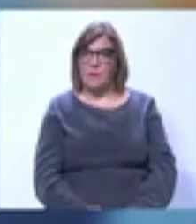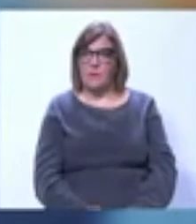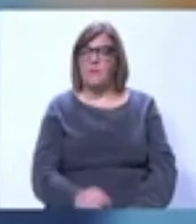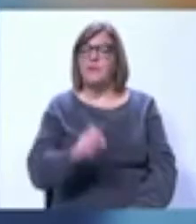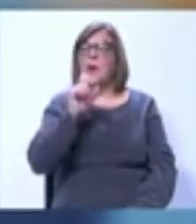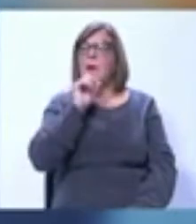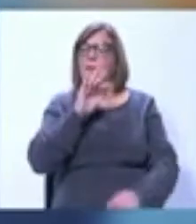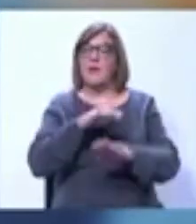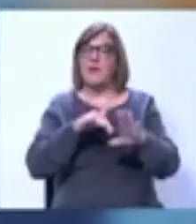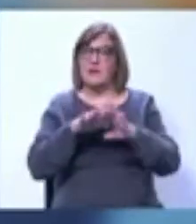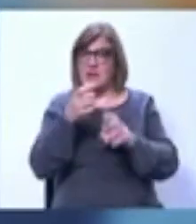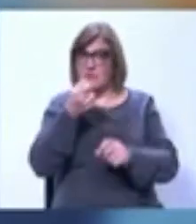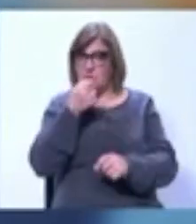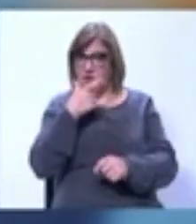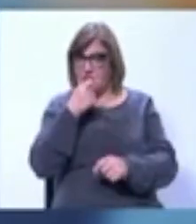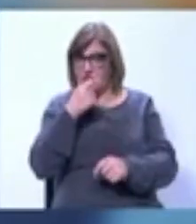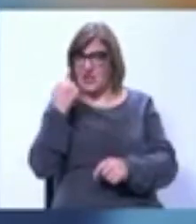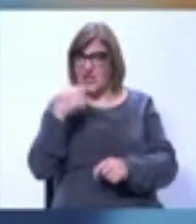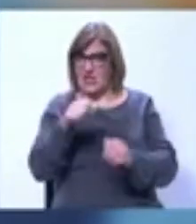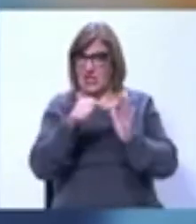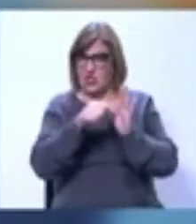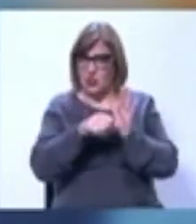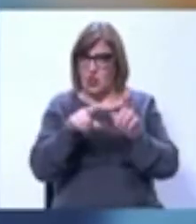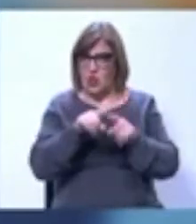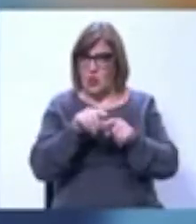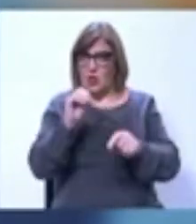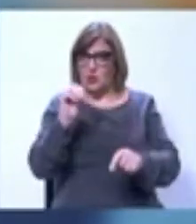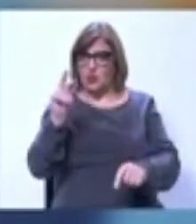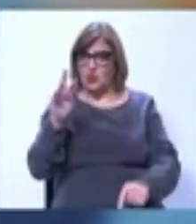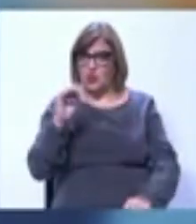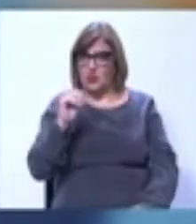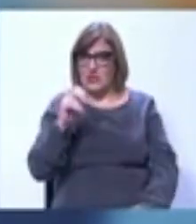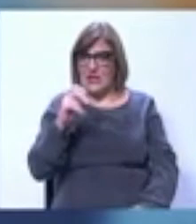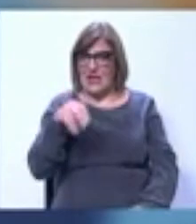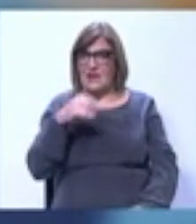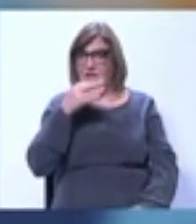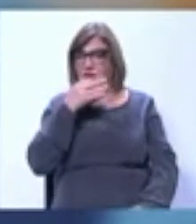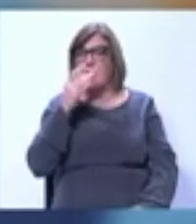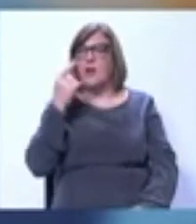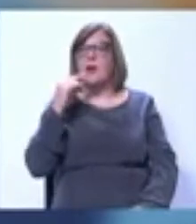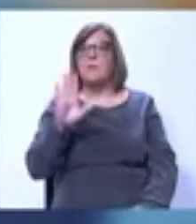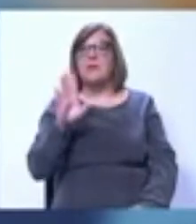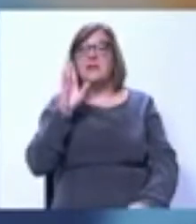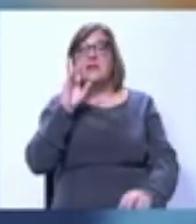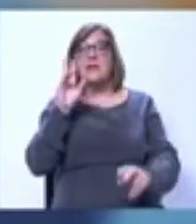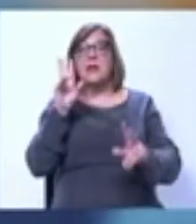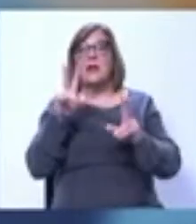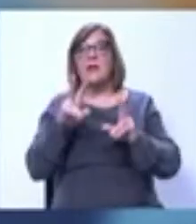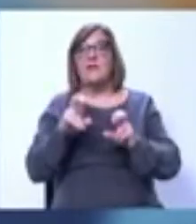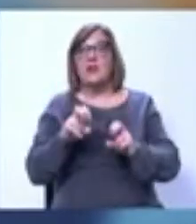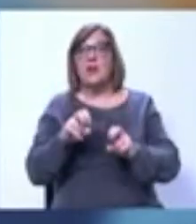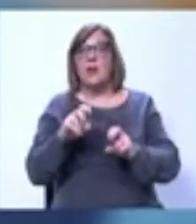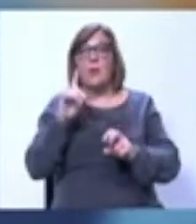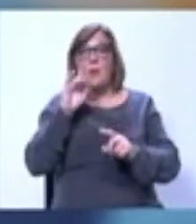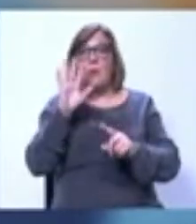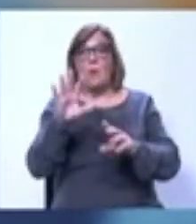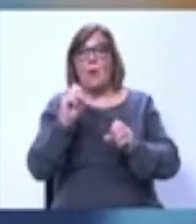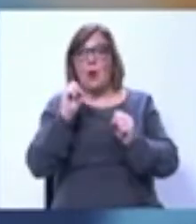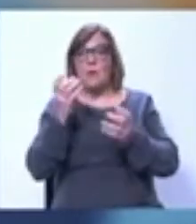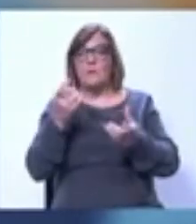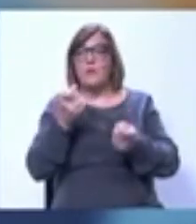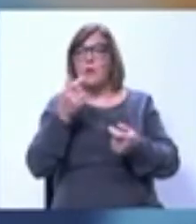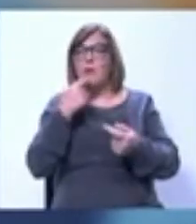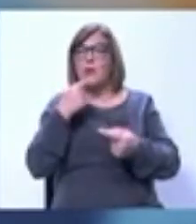pode-se fazer a medicação e depois até a cirurgias conforme a Suzana falou a pouco é a ver neste caso o que é que isto é um pouco